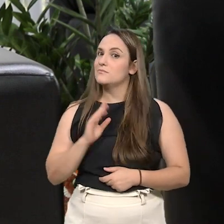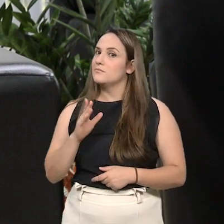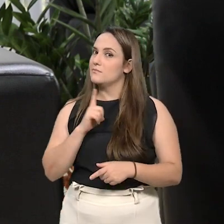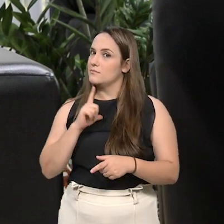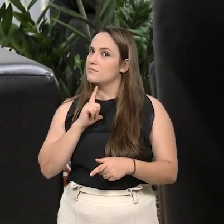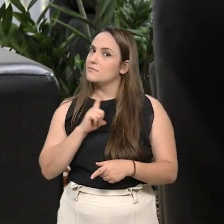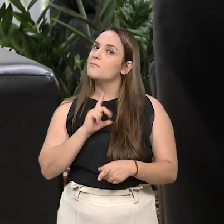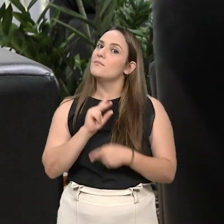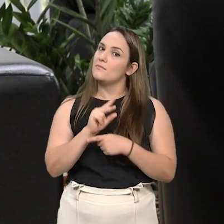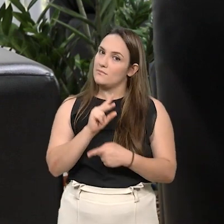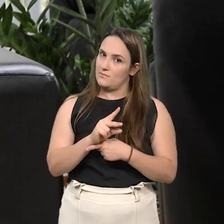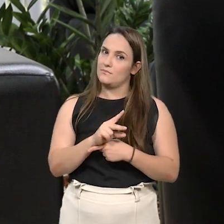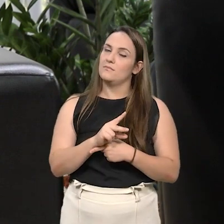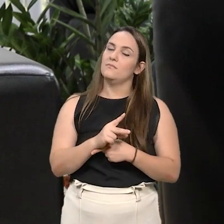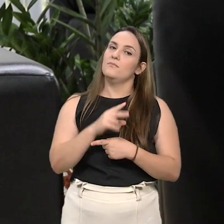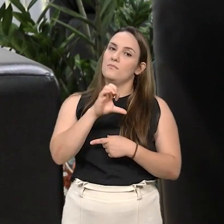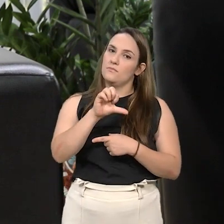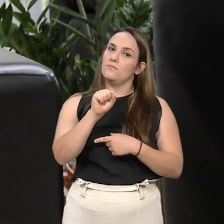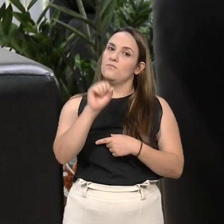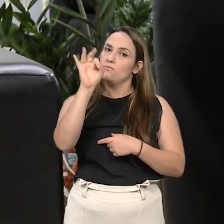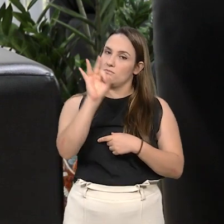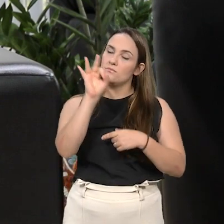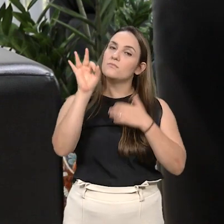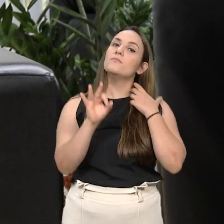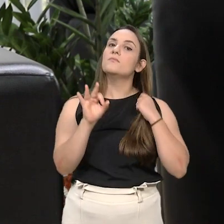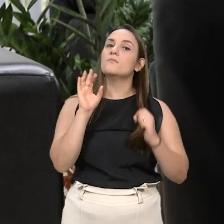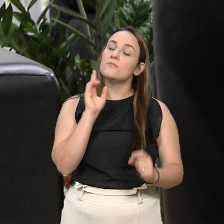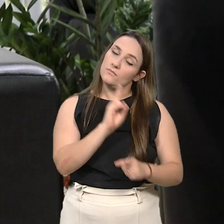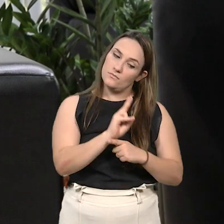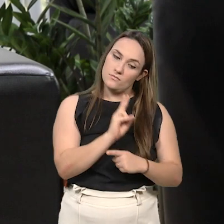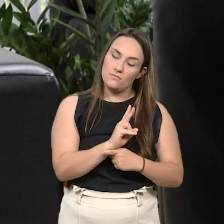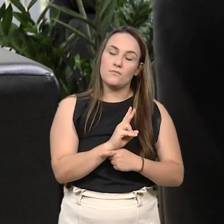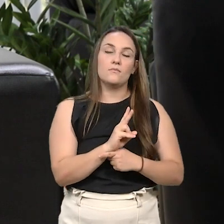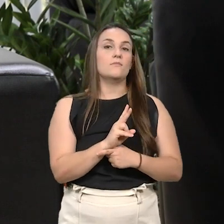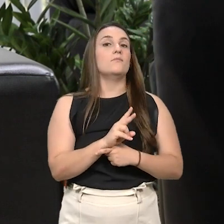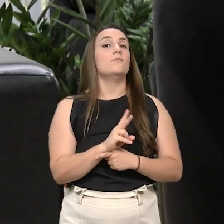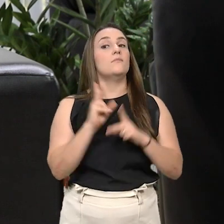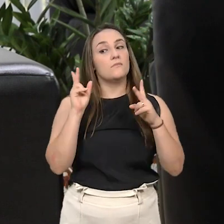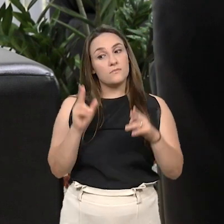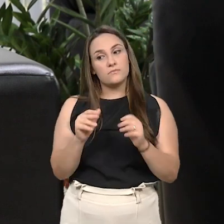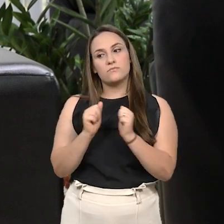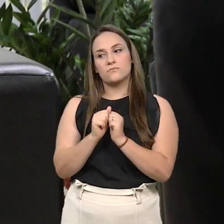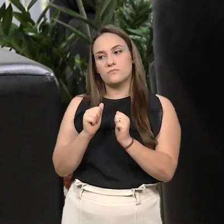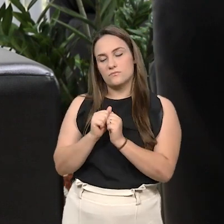Grosso do Sul. Como que nós podemos evoluir? A primeira questão que nós estamos